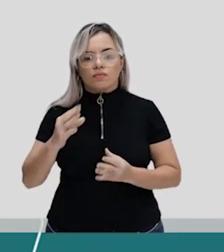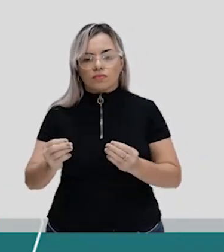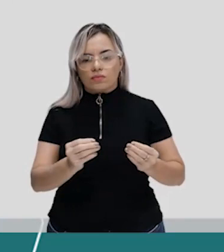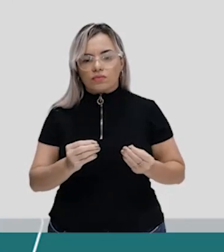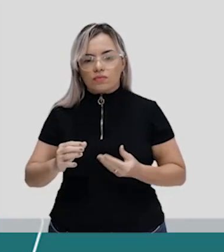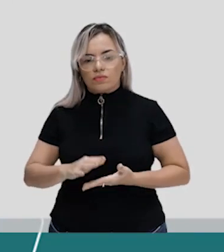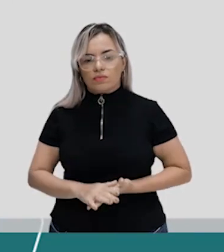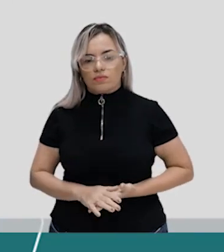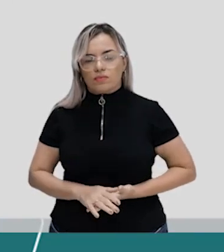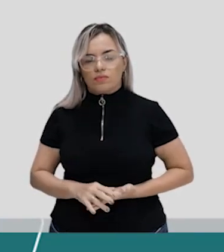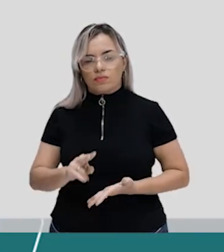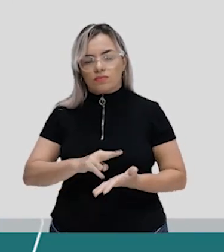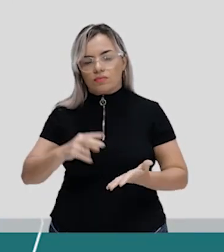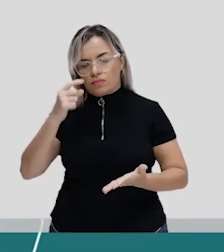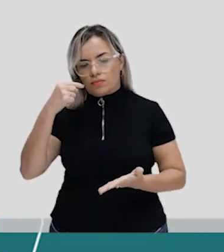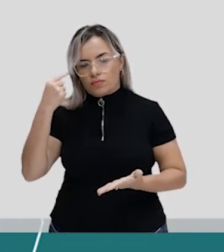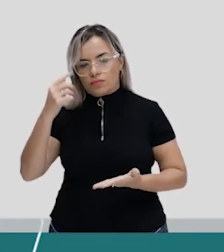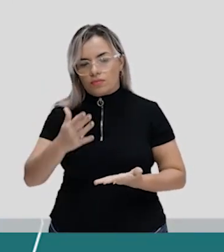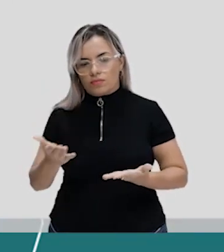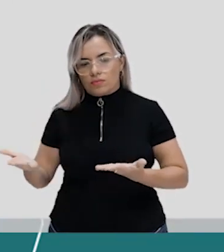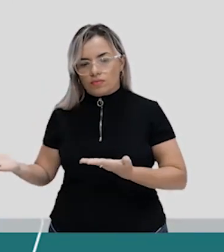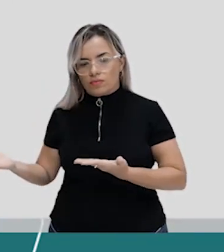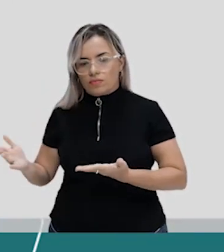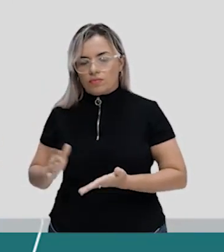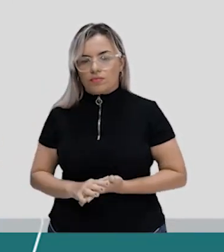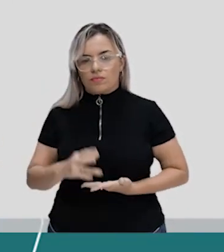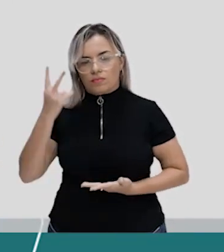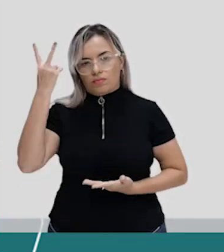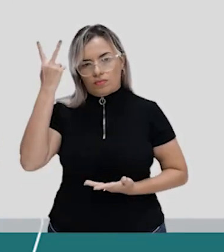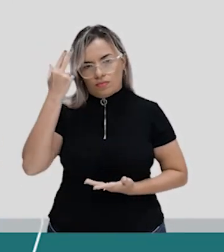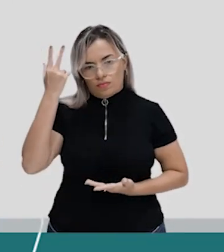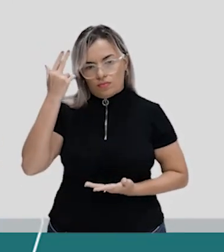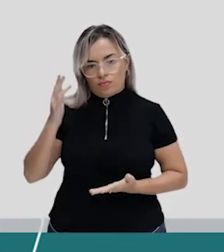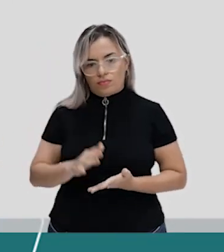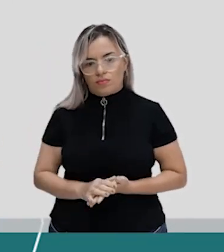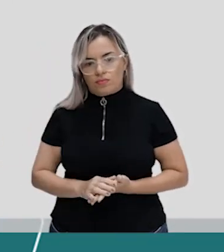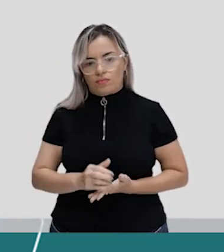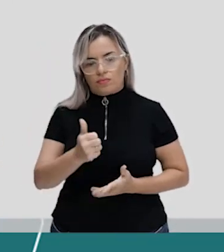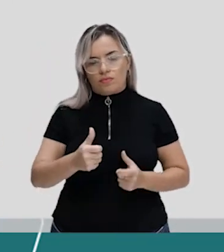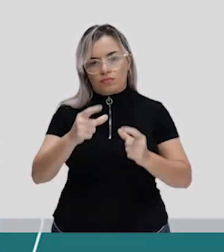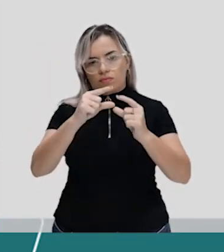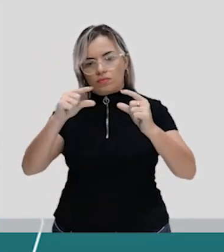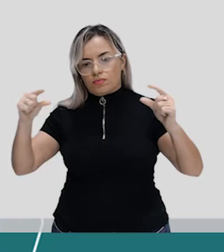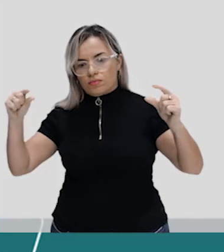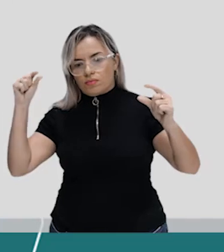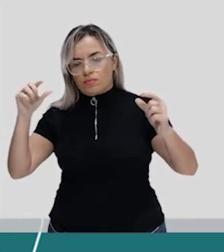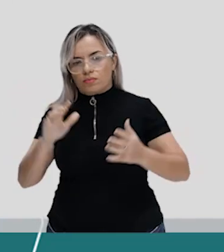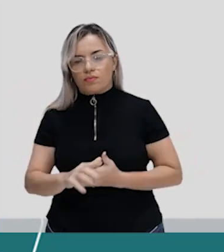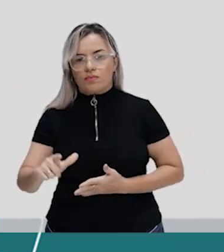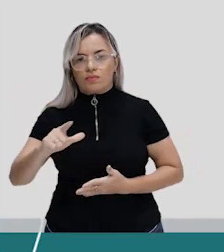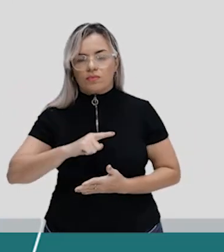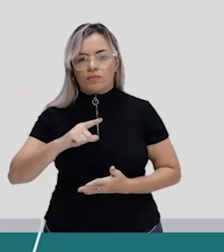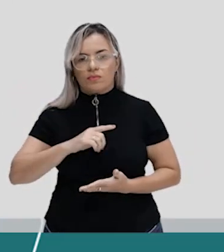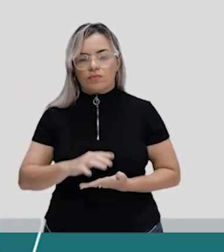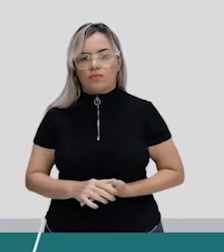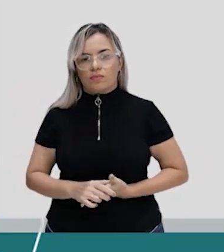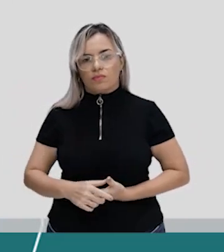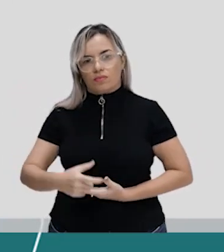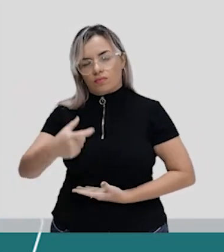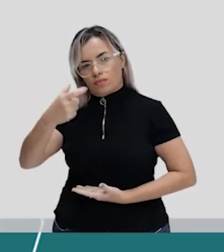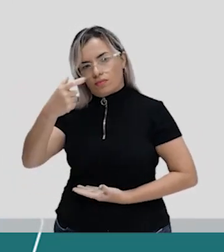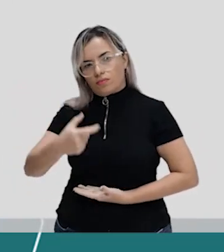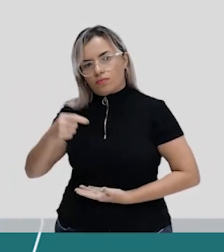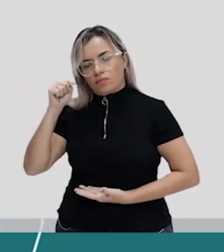tal? Né? É muito comum. Inclusive, tem um personagem que eu não me recordo o nome